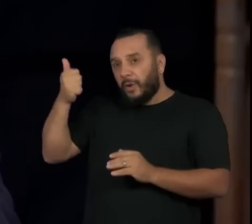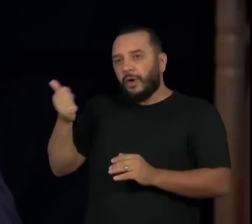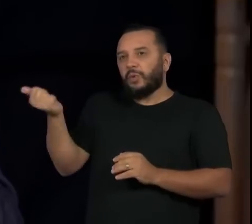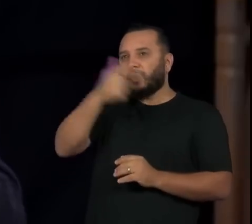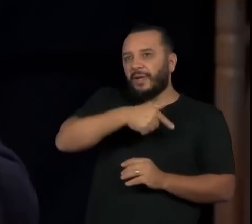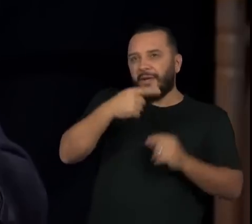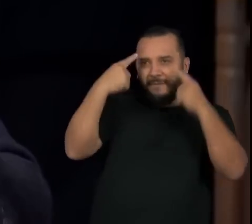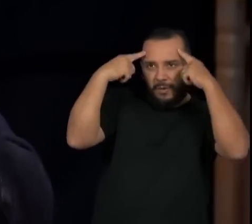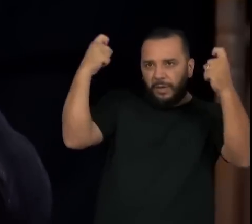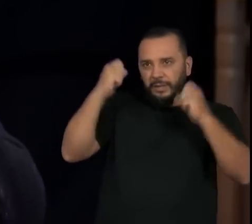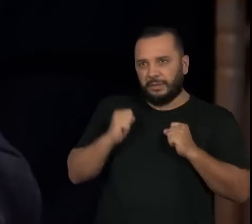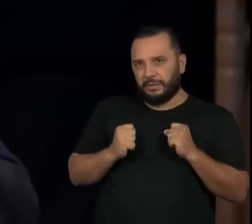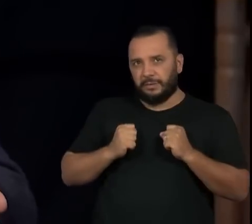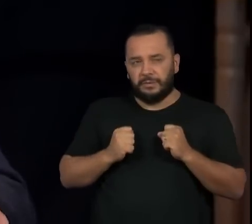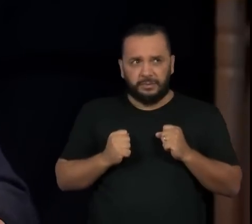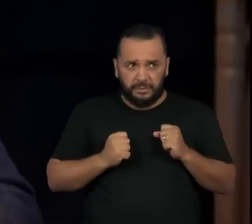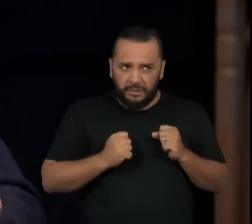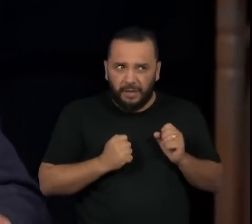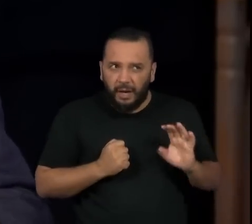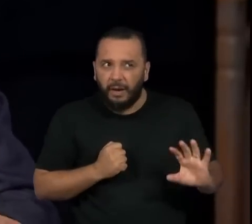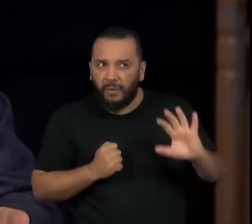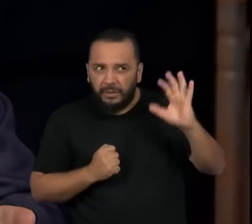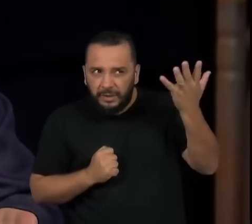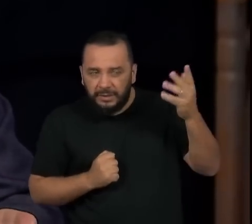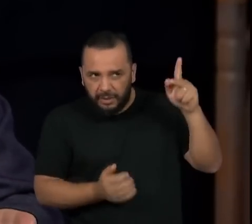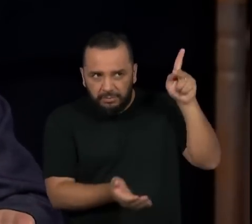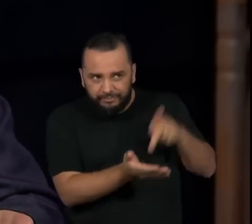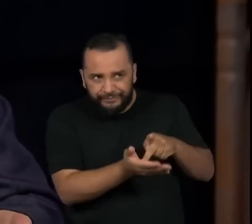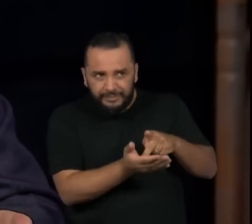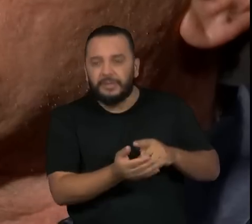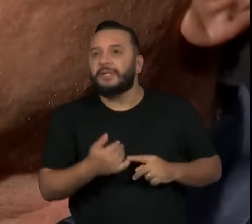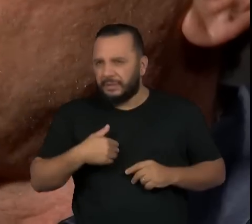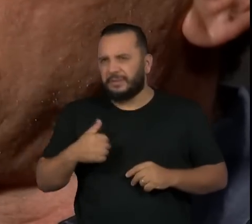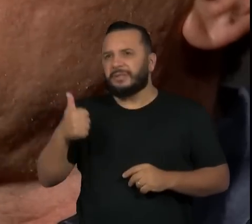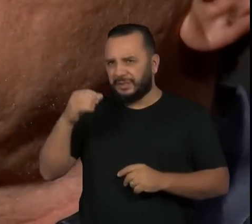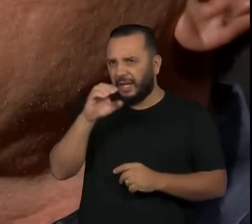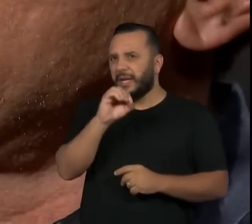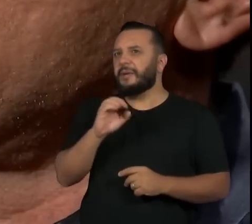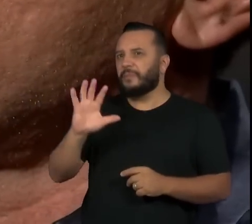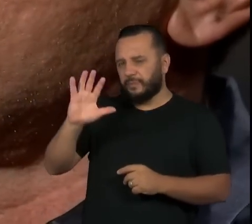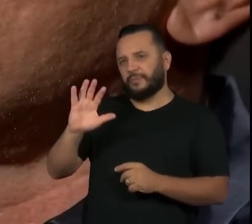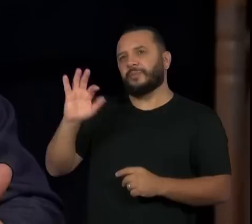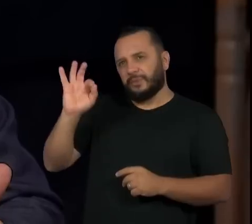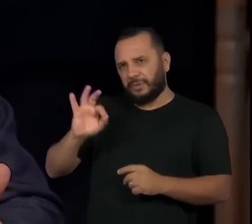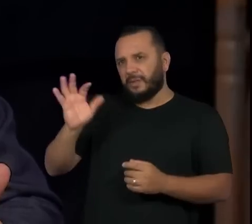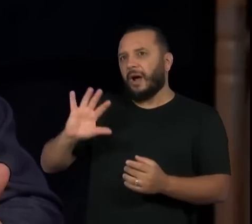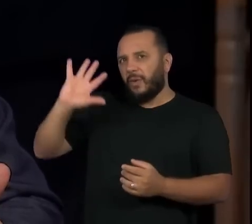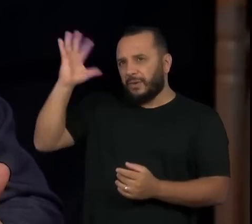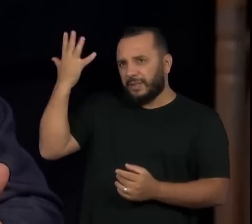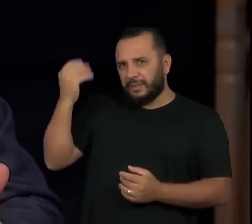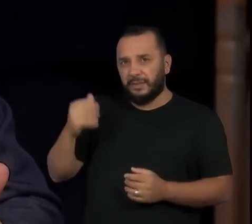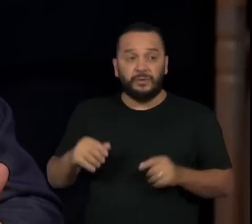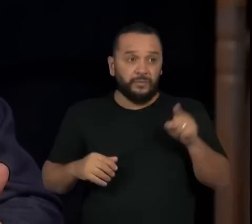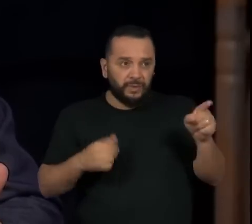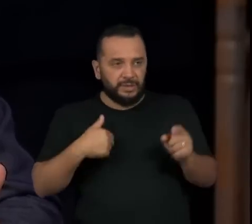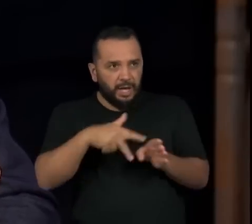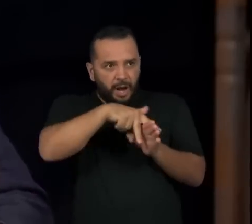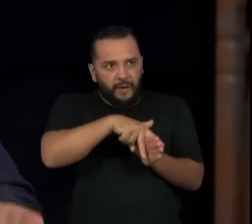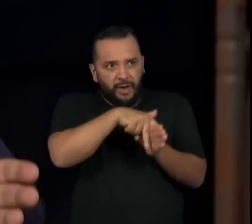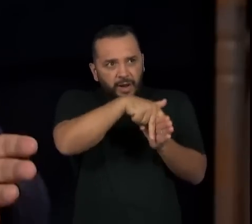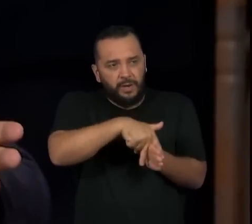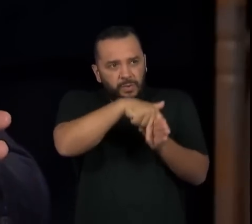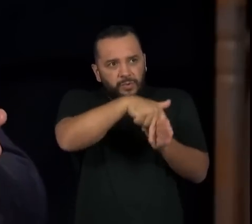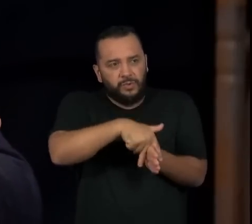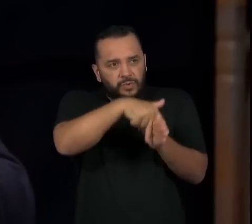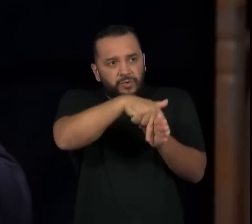está falando de um caso factual. 100% factual. Você teve uma queda de um cavalo, né?